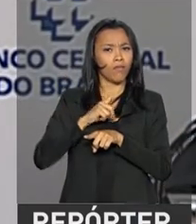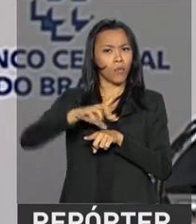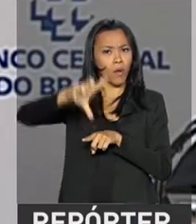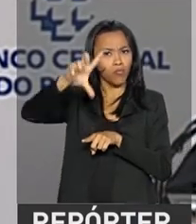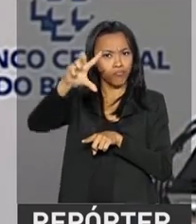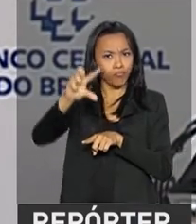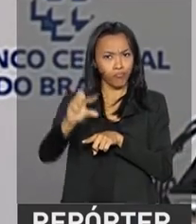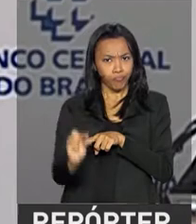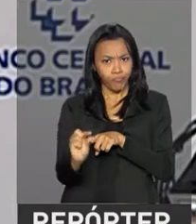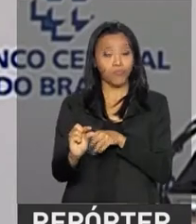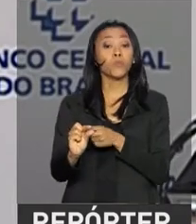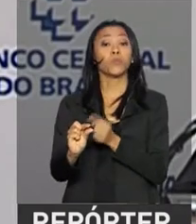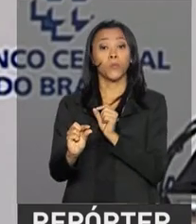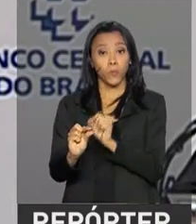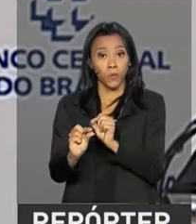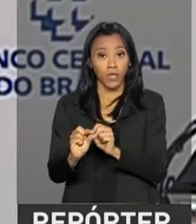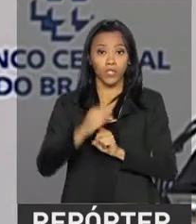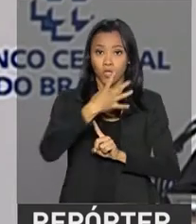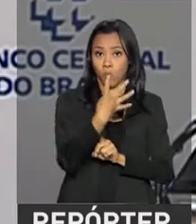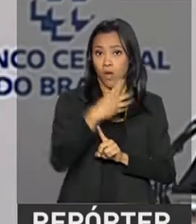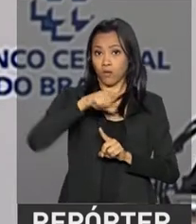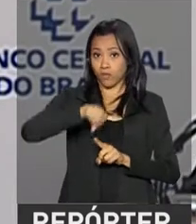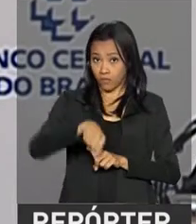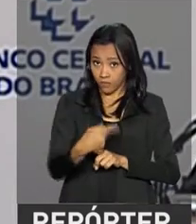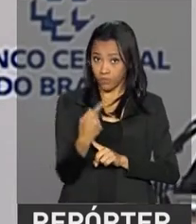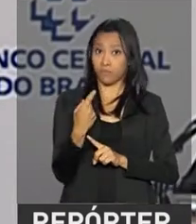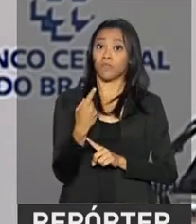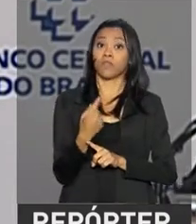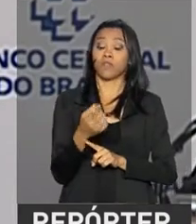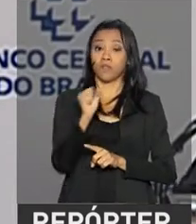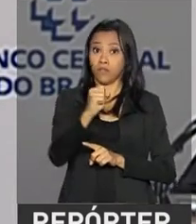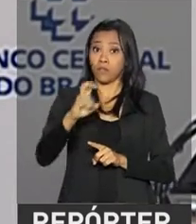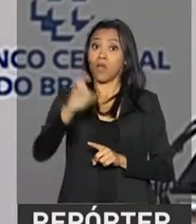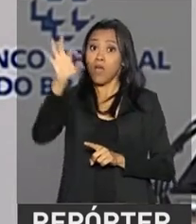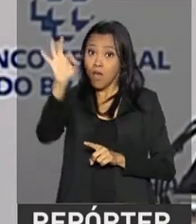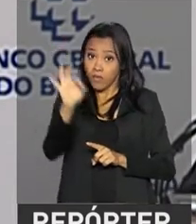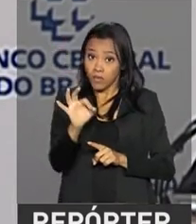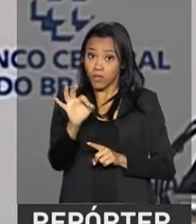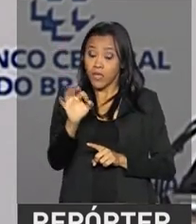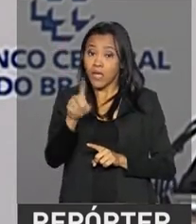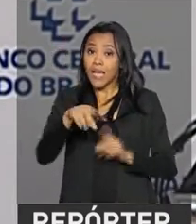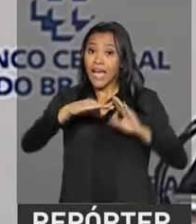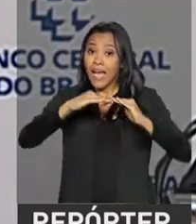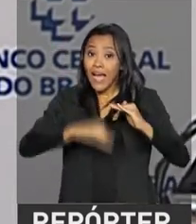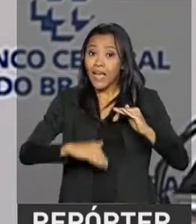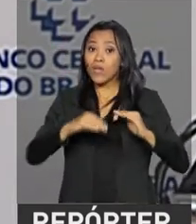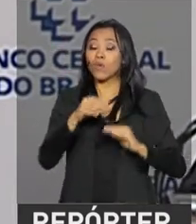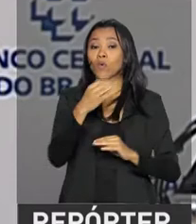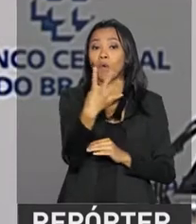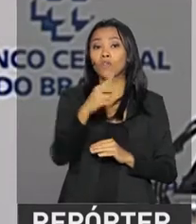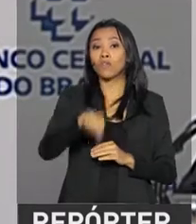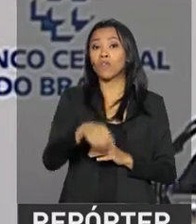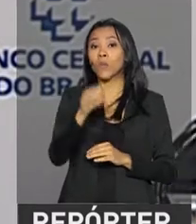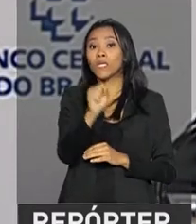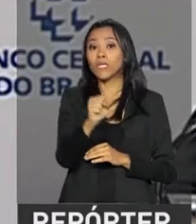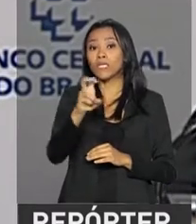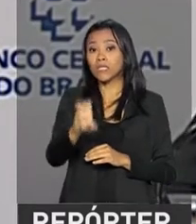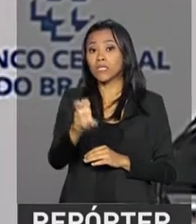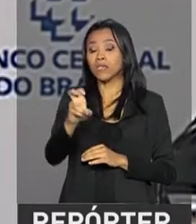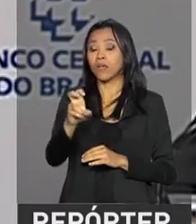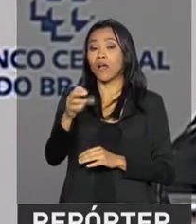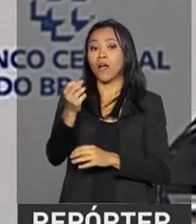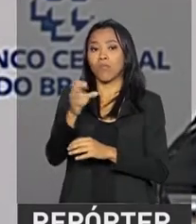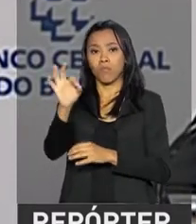de 4,85 a inflação de alimentos caiu 4 de 85 no ano passado que é